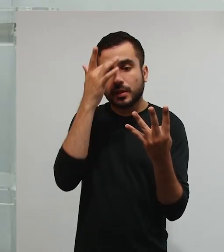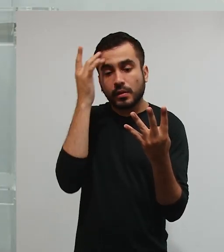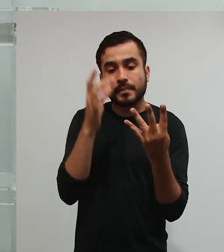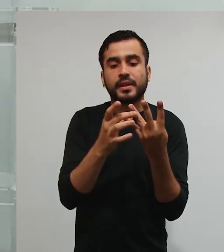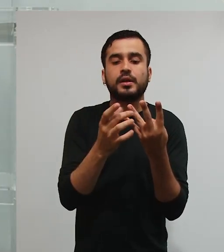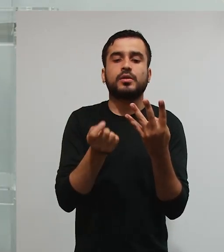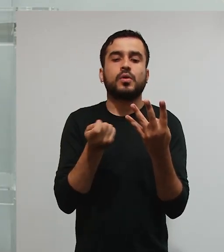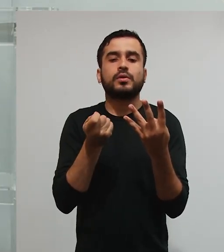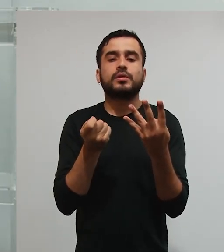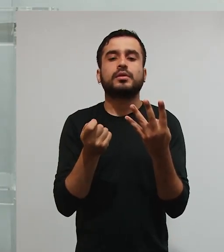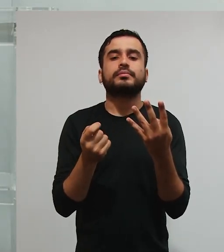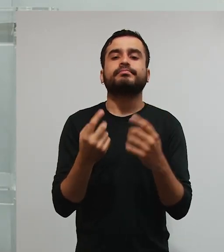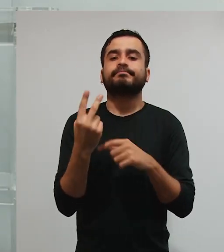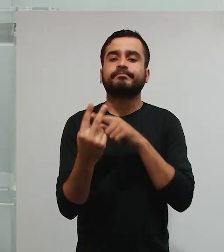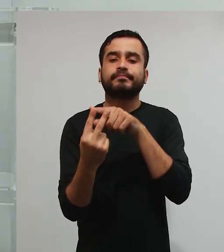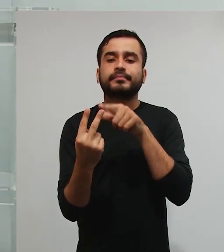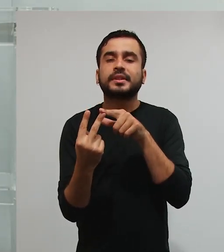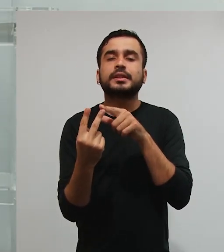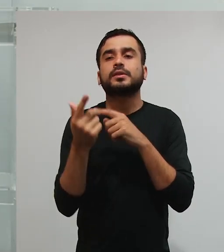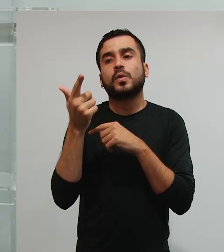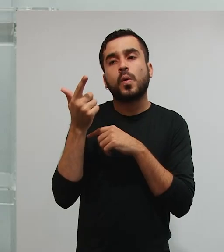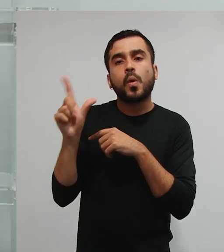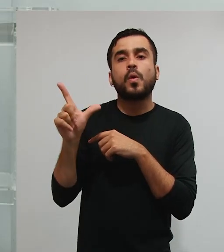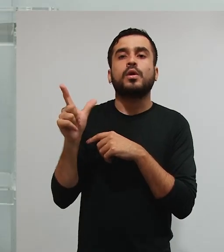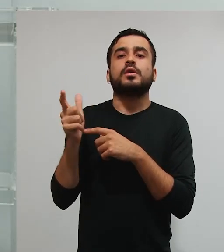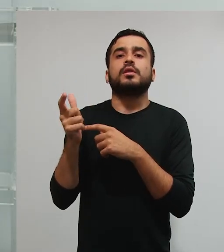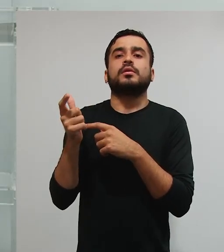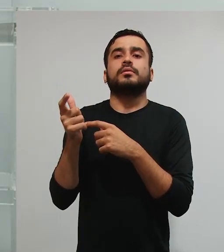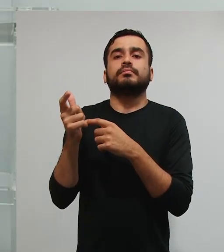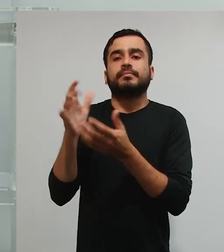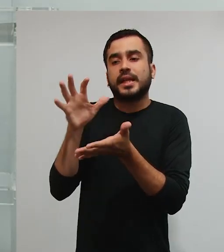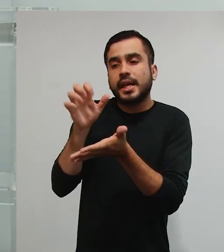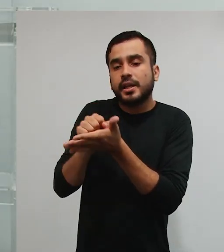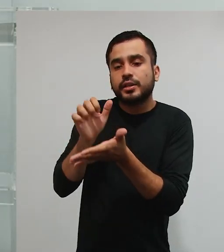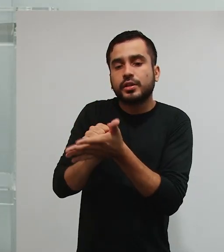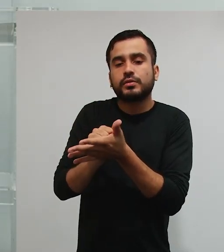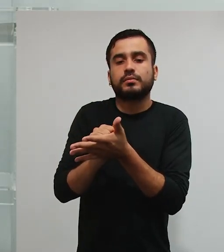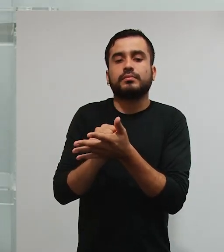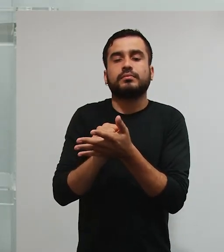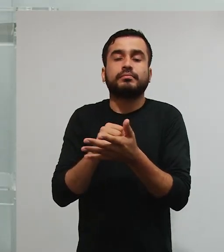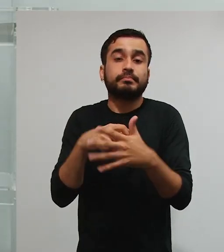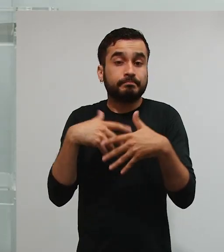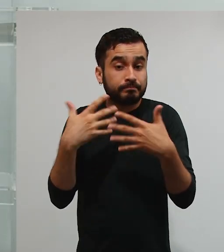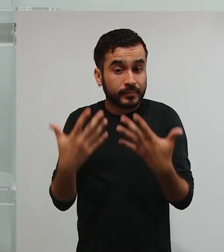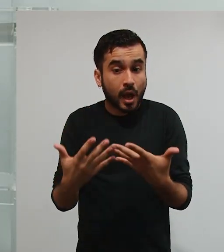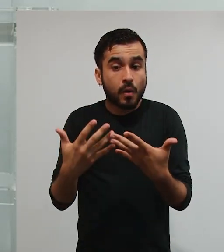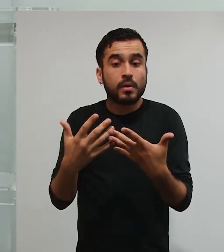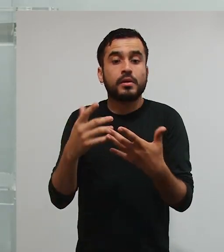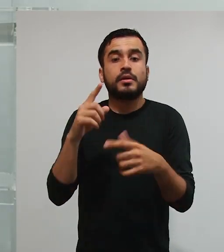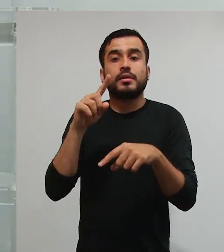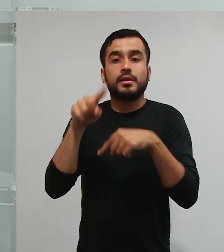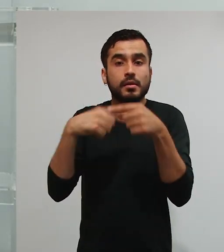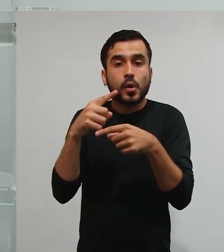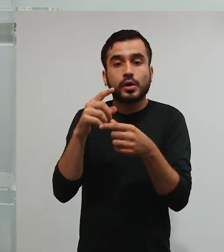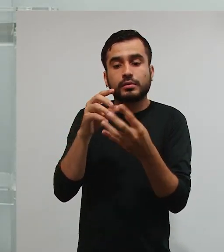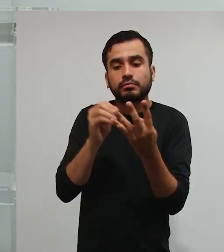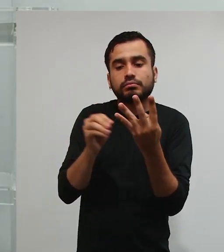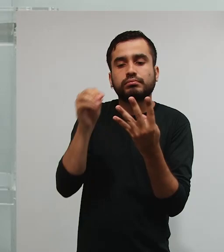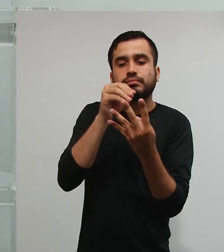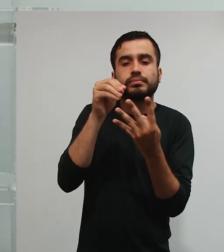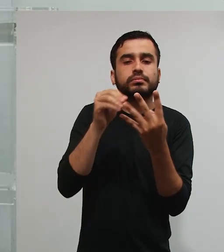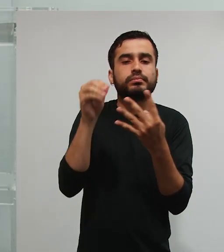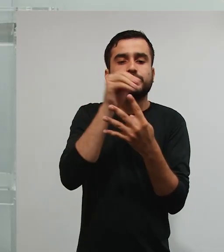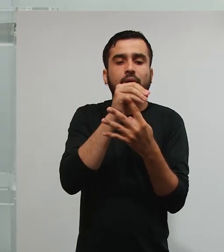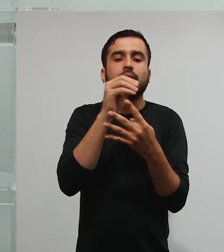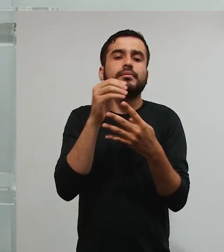controle e a Isadora e o Erno estão no registro. Na próxima visita, a gente inverte